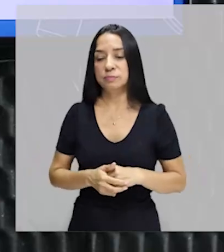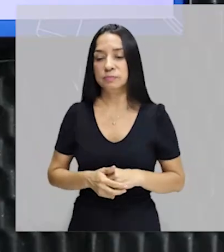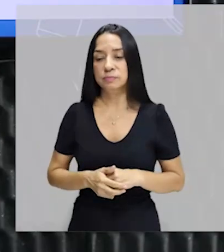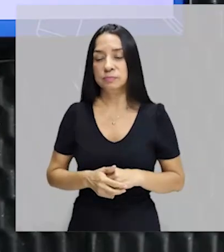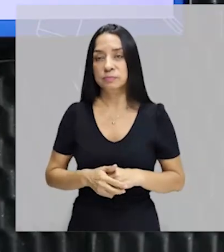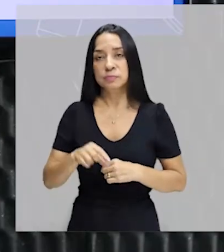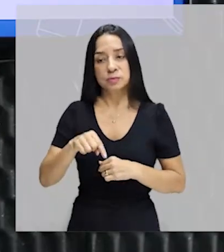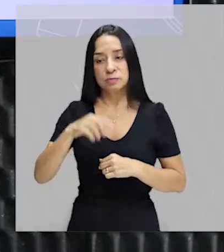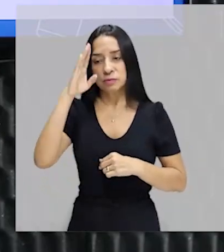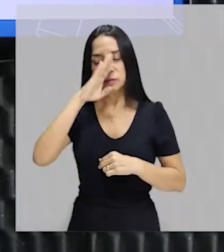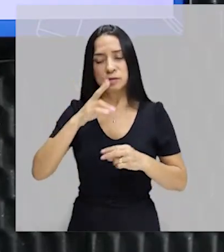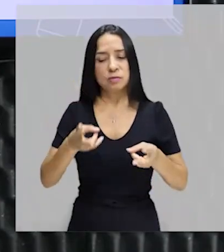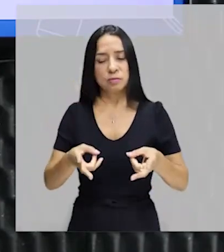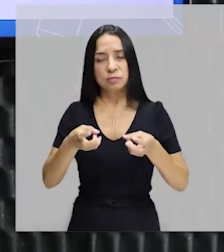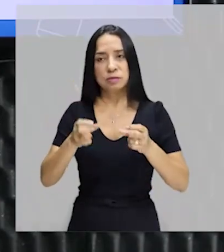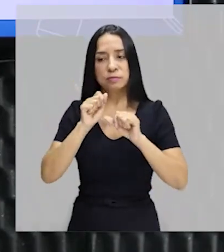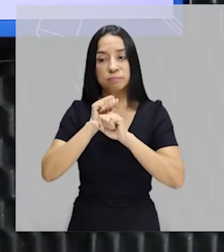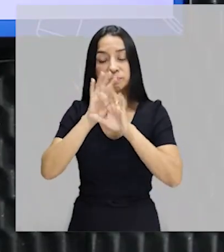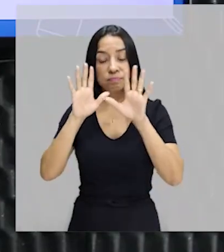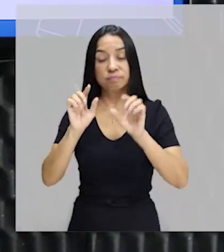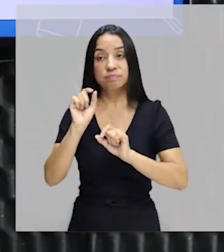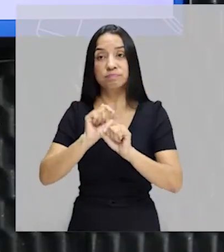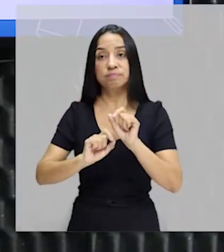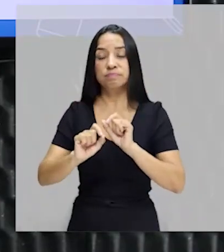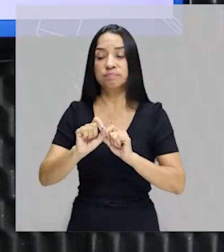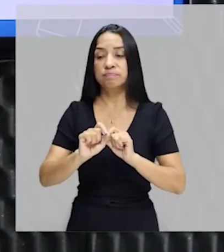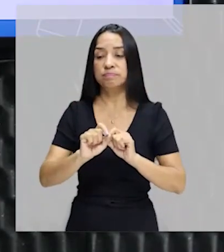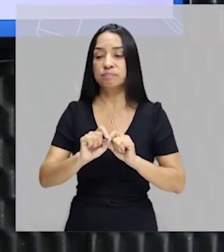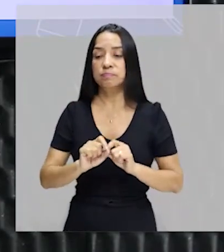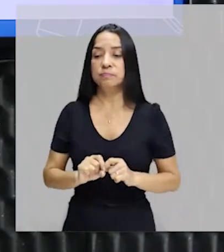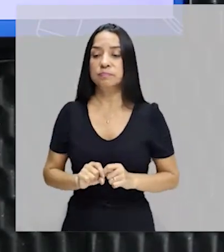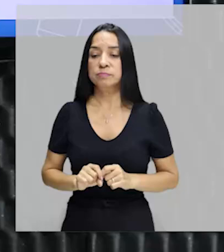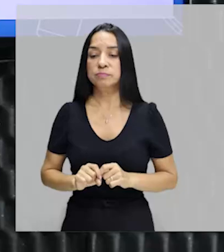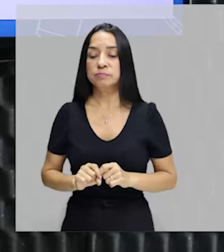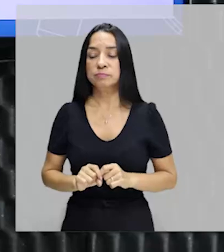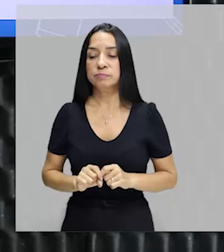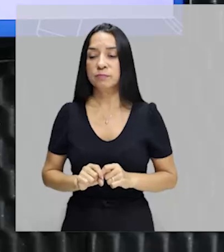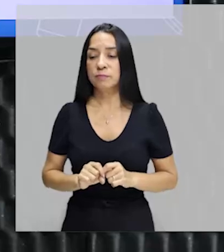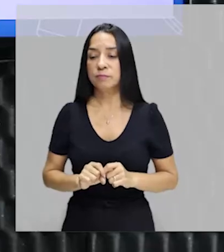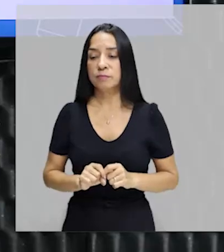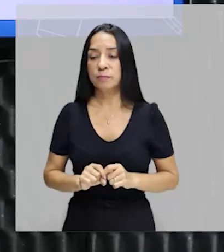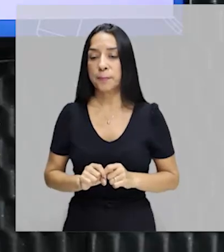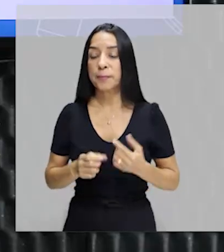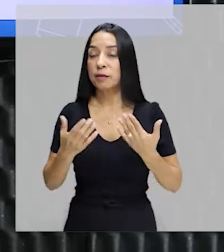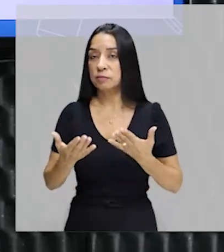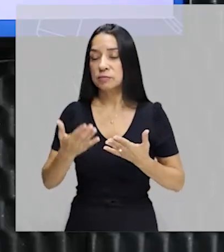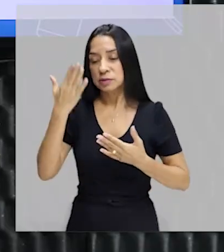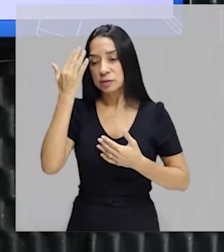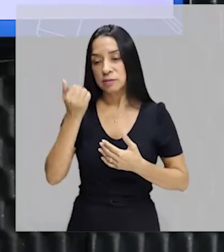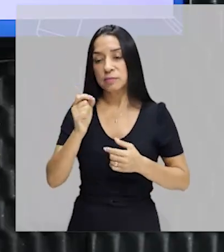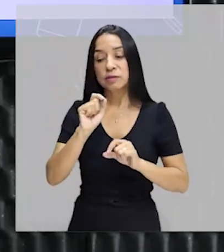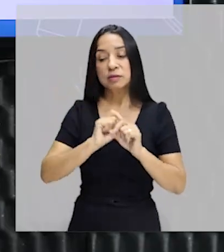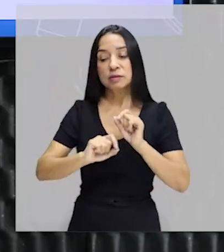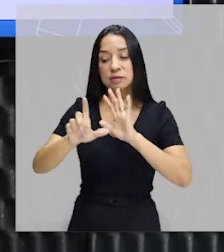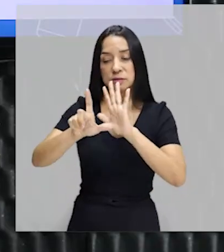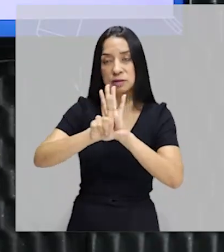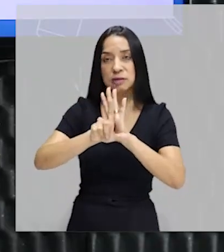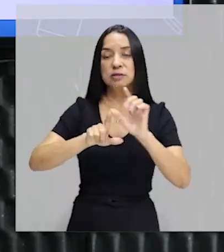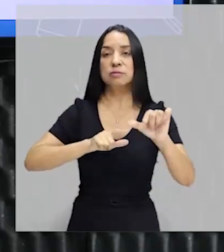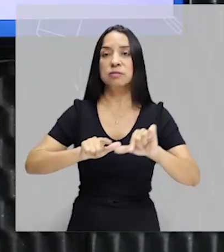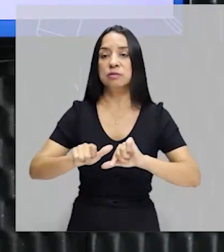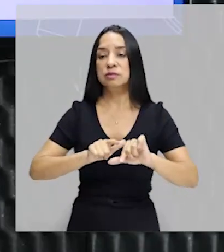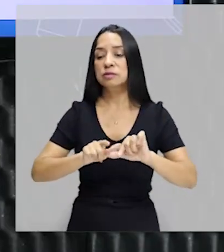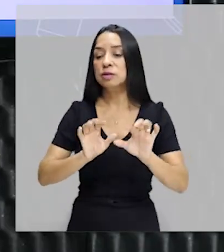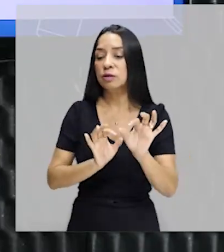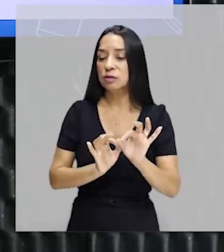No Brasil, a gente observa claramente isso. Apesar de saber que a legislação trabalhista ela